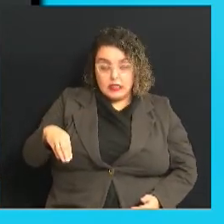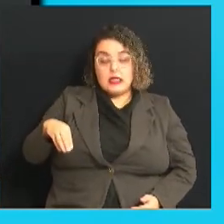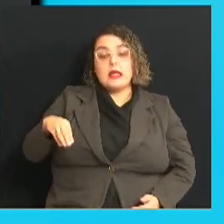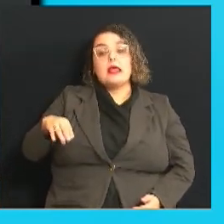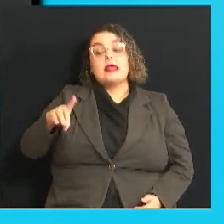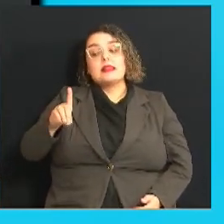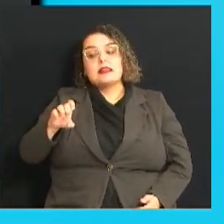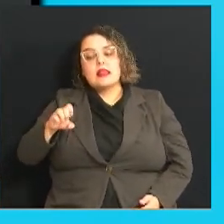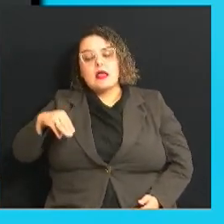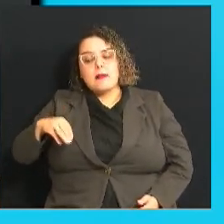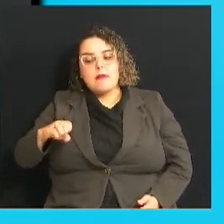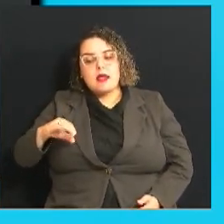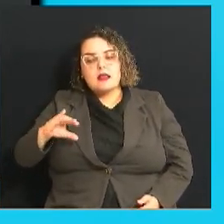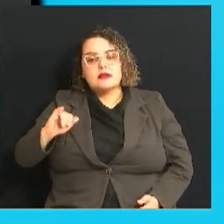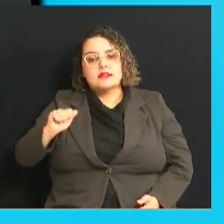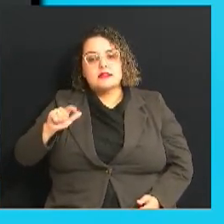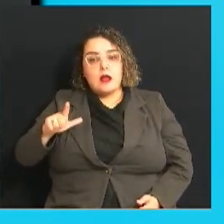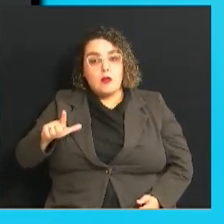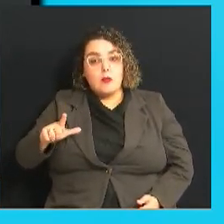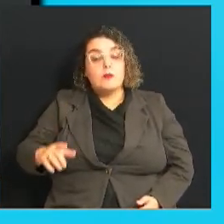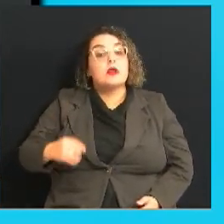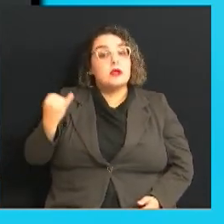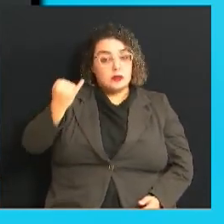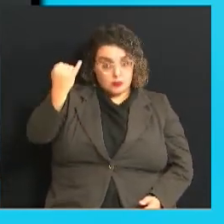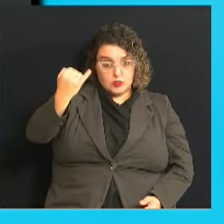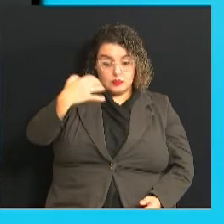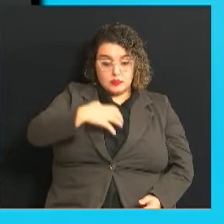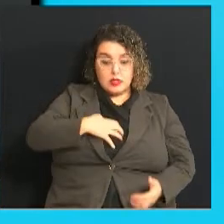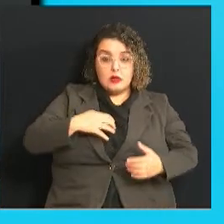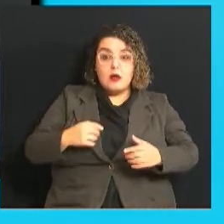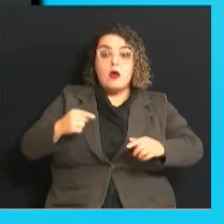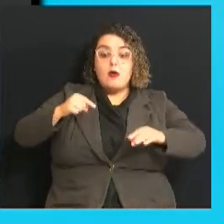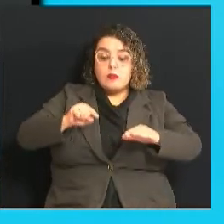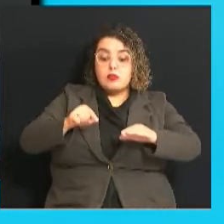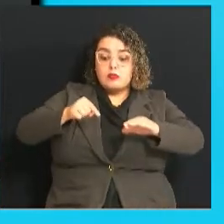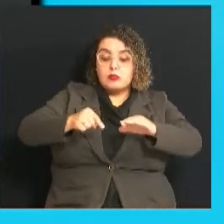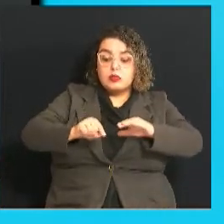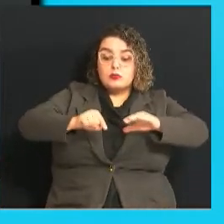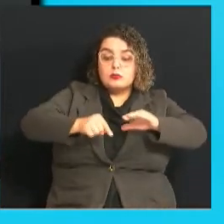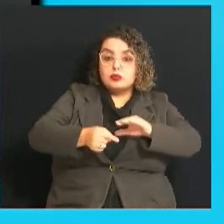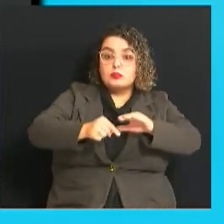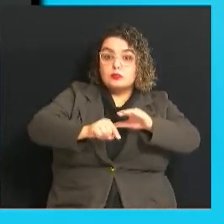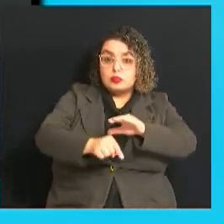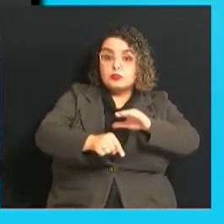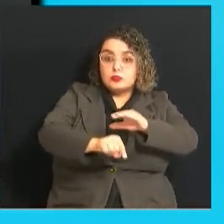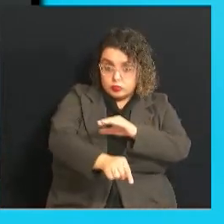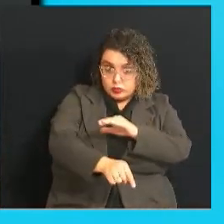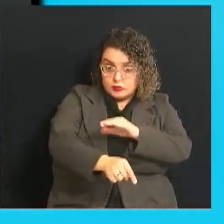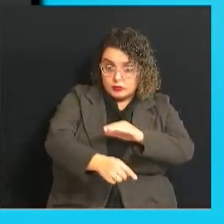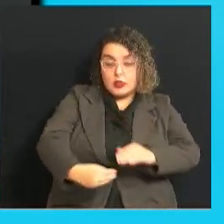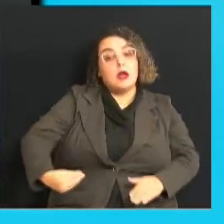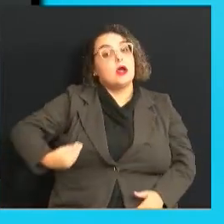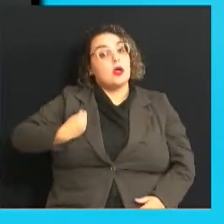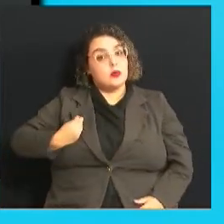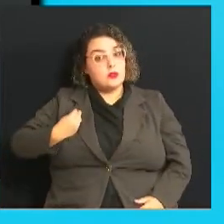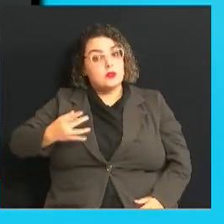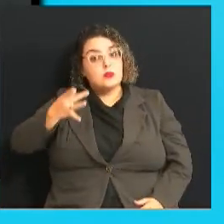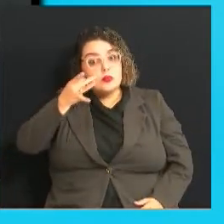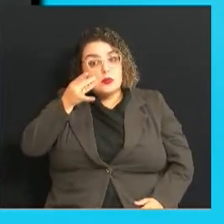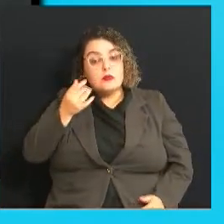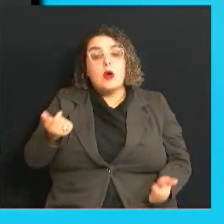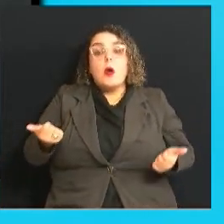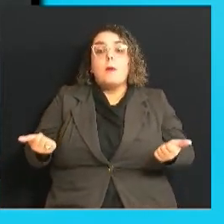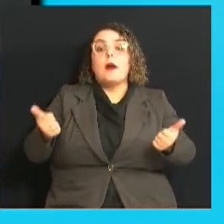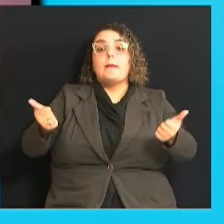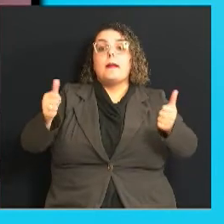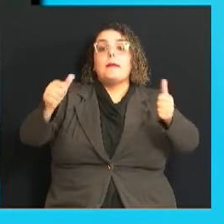que esses sintomas, eles são progressivos, ou seja, eles estão presentes e eles vão piorando, né?